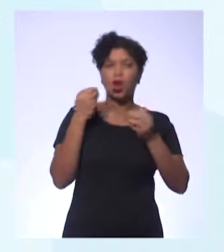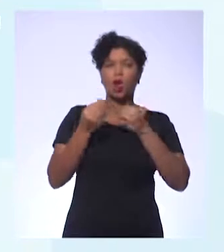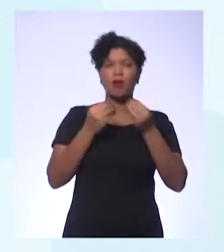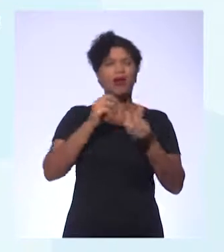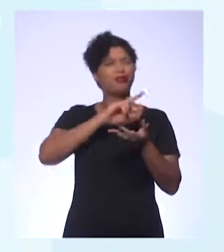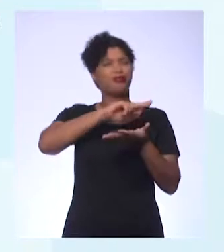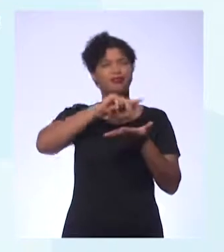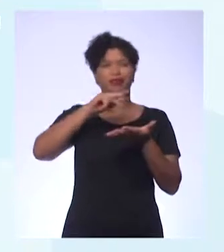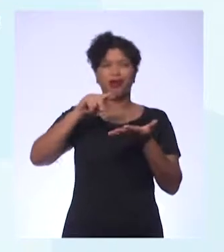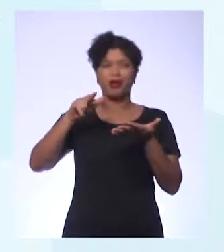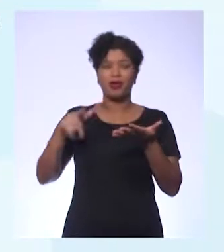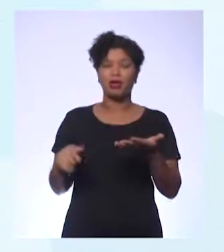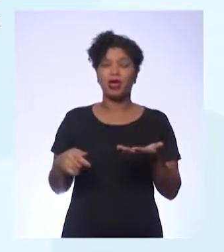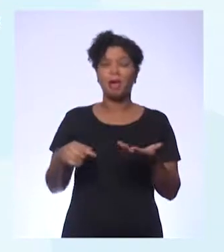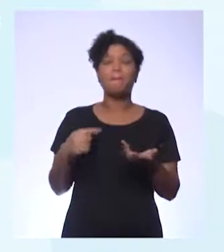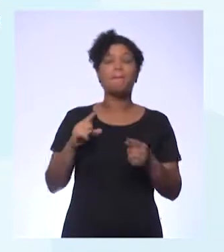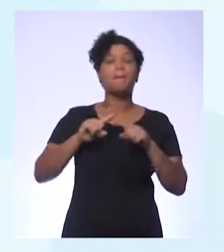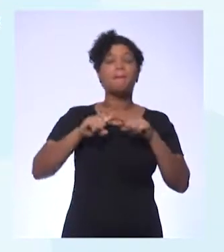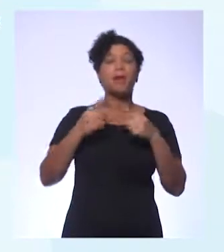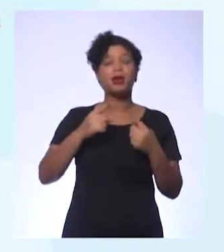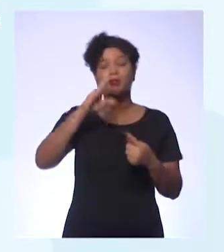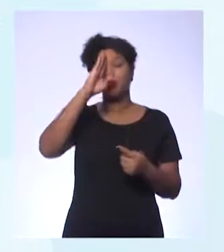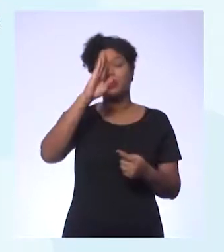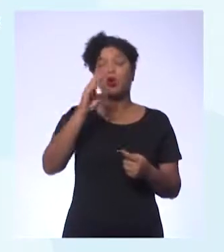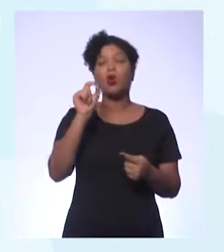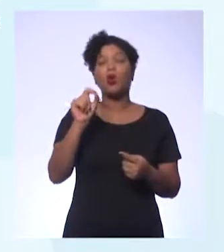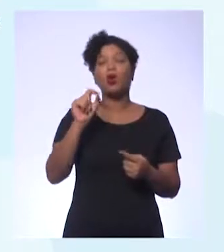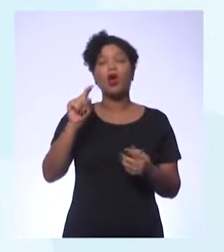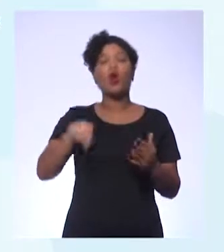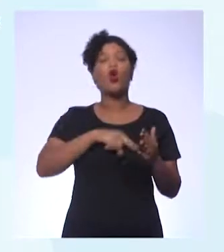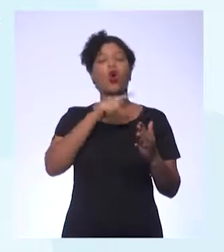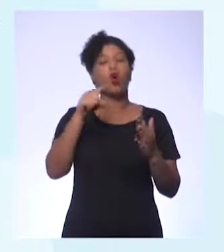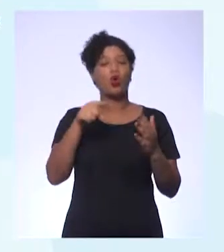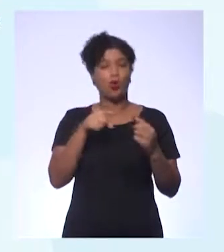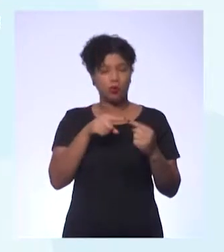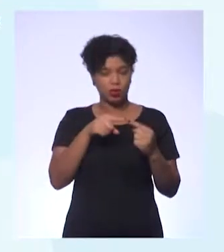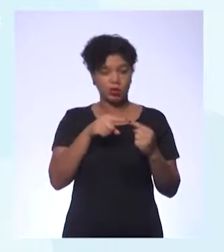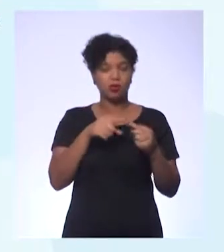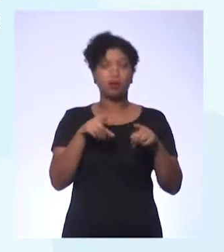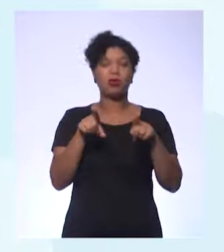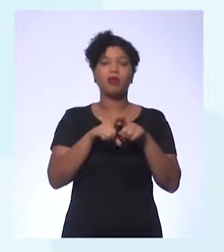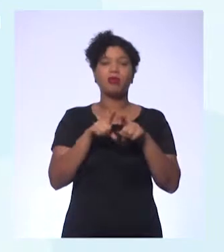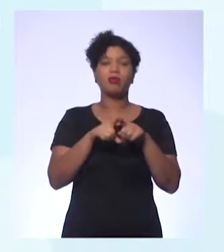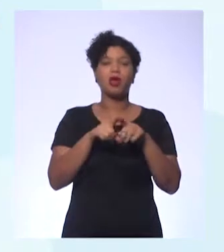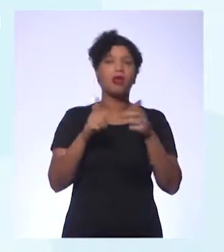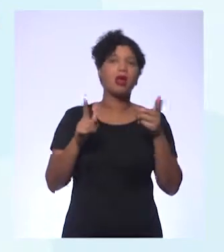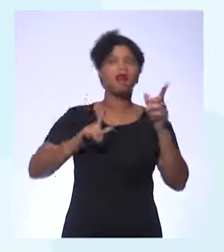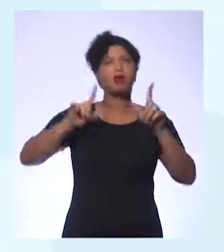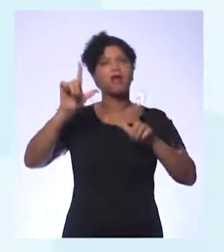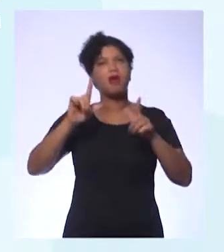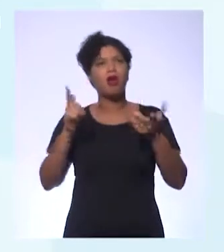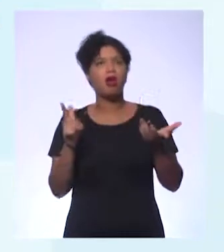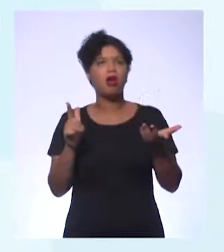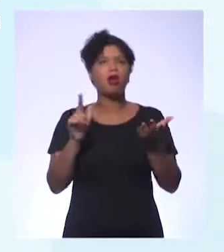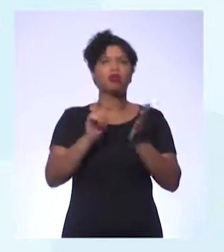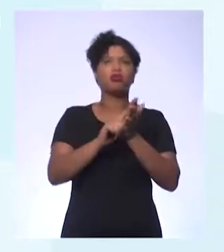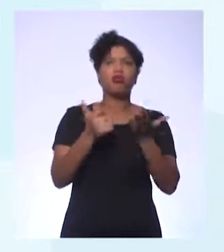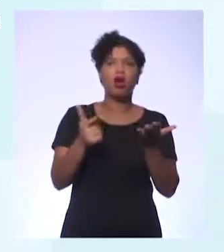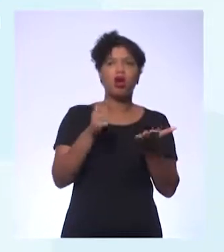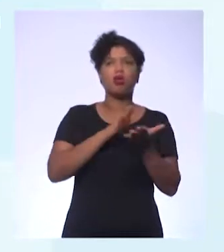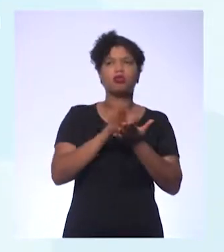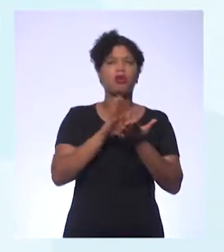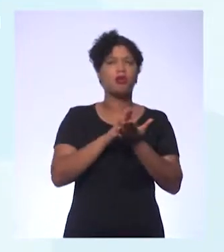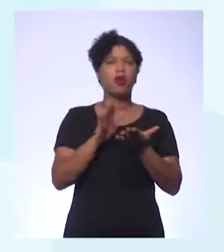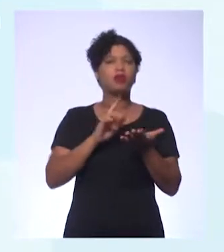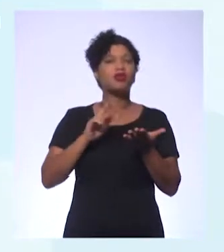maneiras. Tudo depende do objetivo e do canal de comunicação que será apresentado. Pode ser feito a leitura ou a